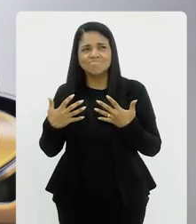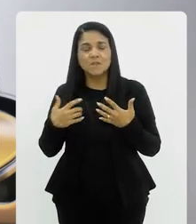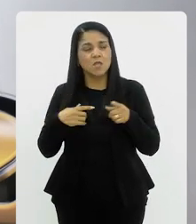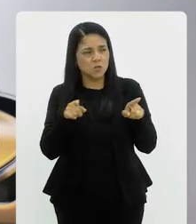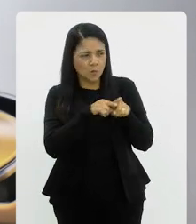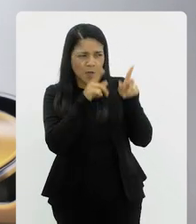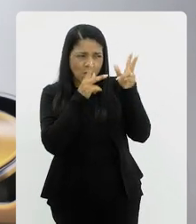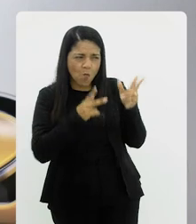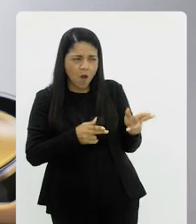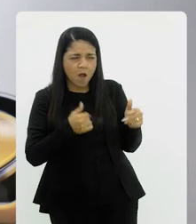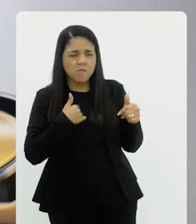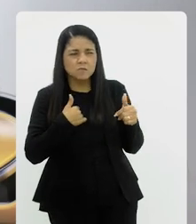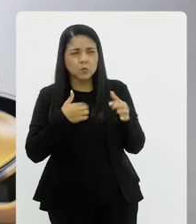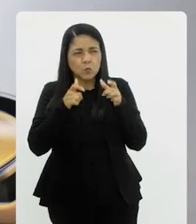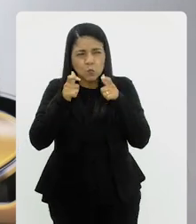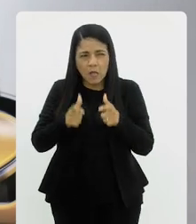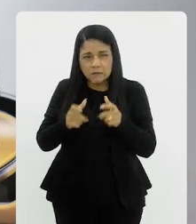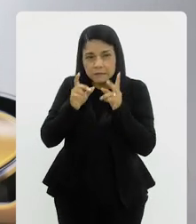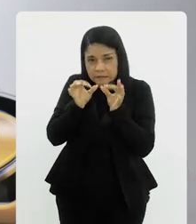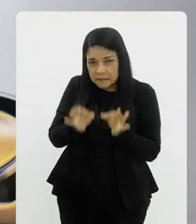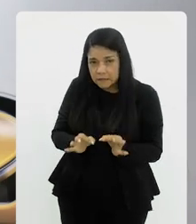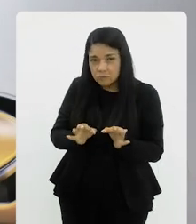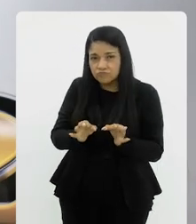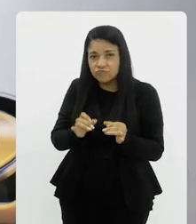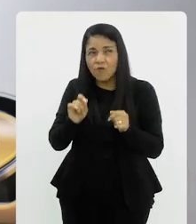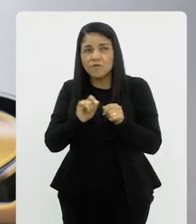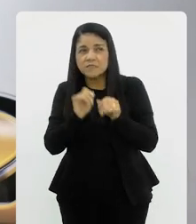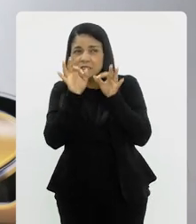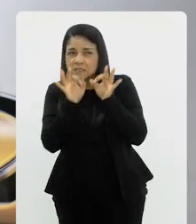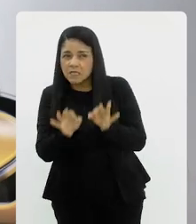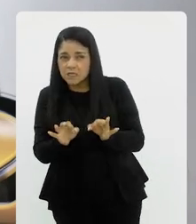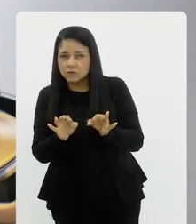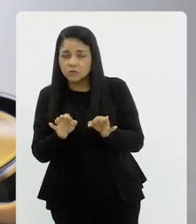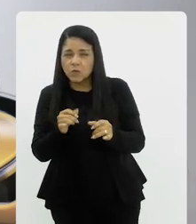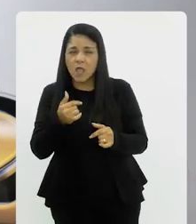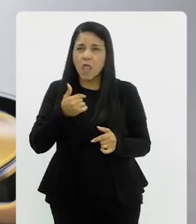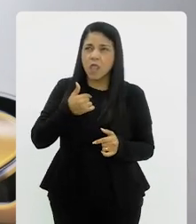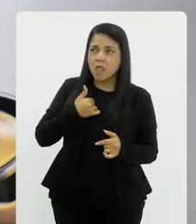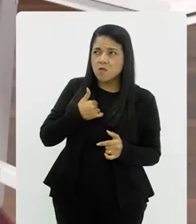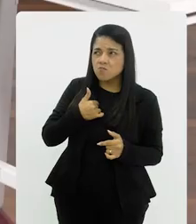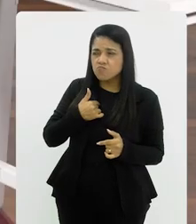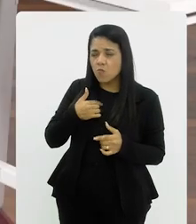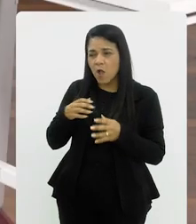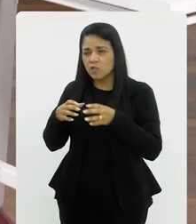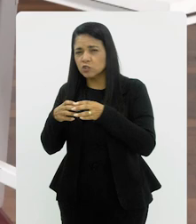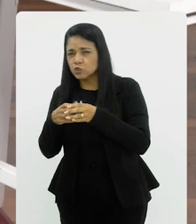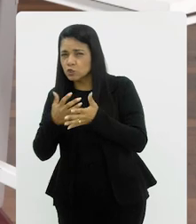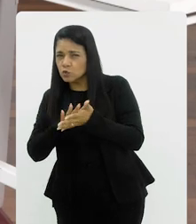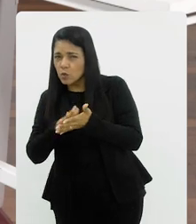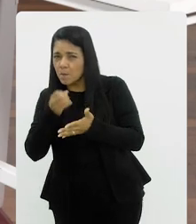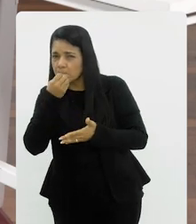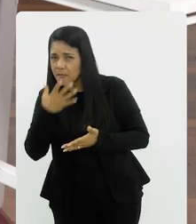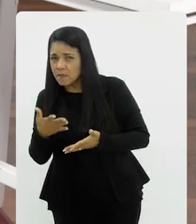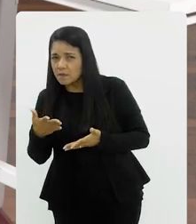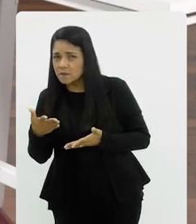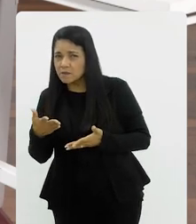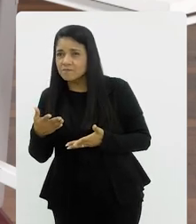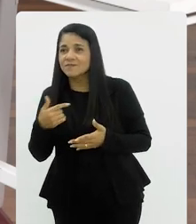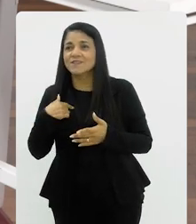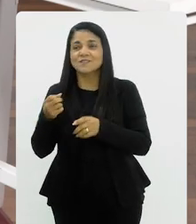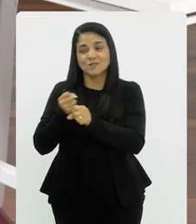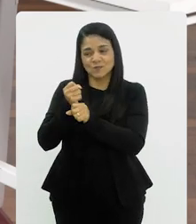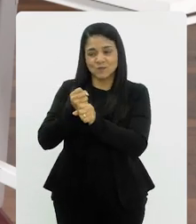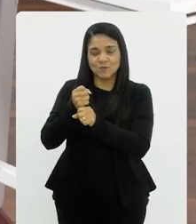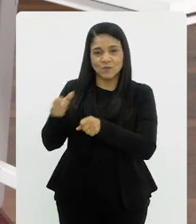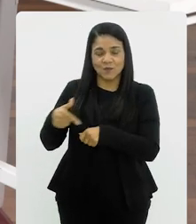isso. Será que eu estou no lugar certo? Será que eu fiz certo? Será que foi eu, se foi a escola? O exemplo que eu tenho é esse meu